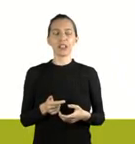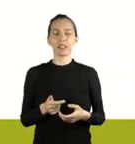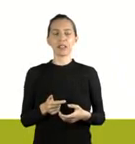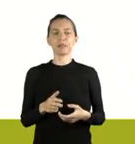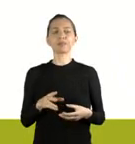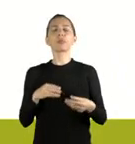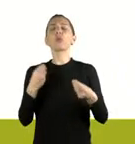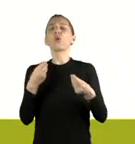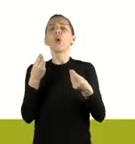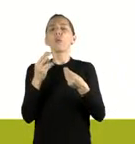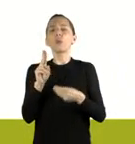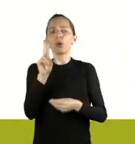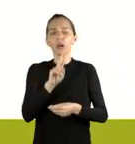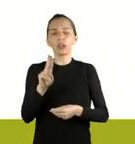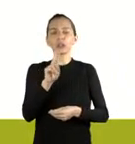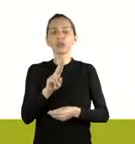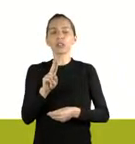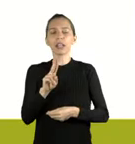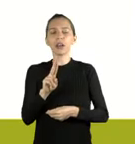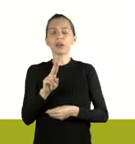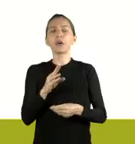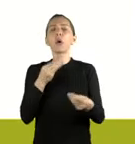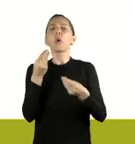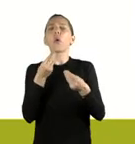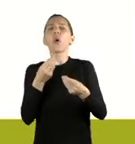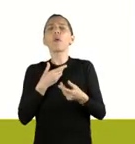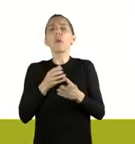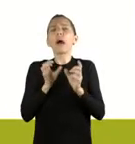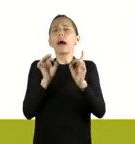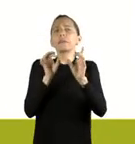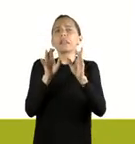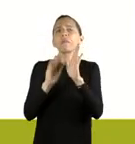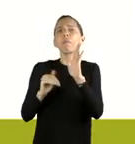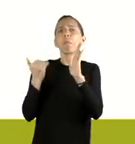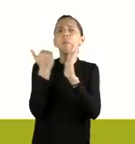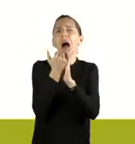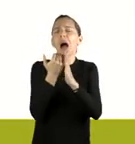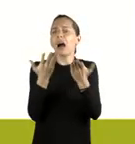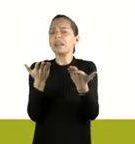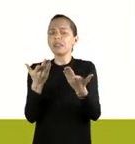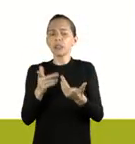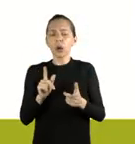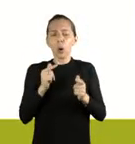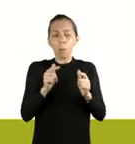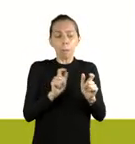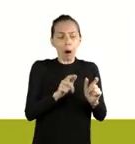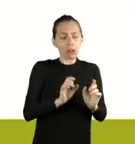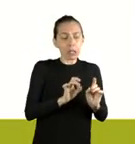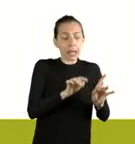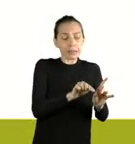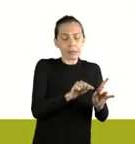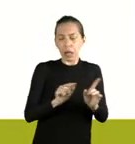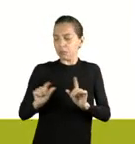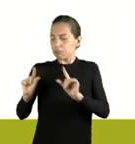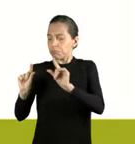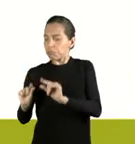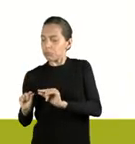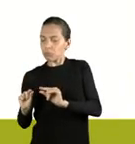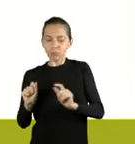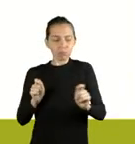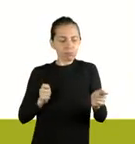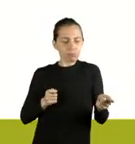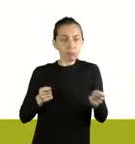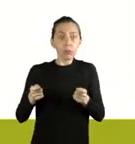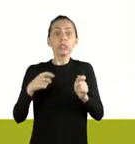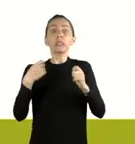cai tendo esses gastos a mais, onde você tem margem para gastar menos, né? E fazendo todos os registros